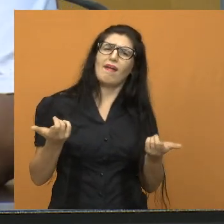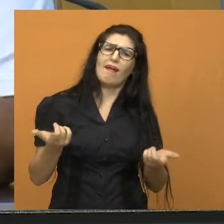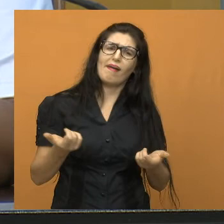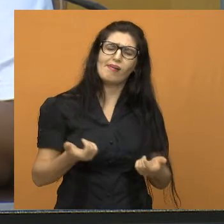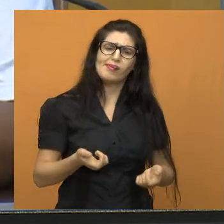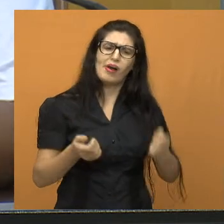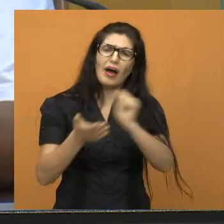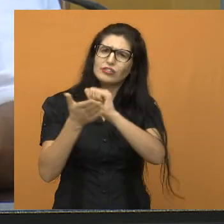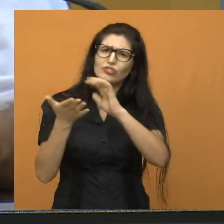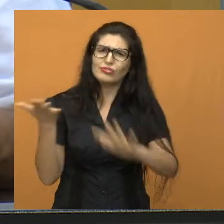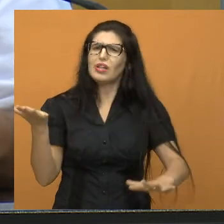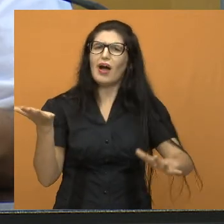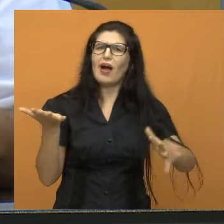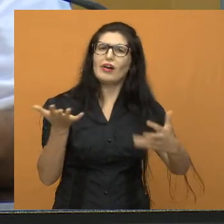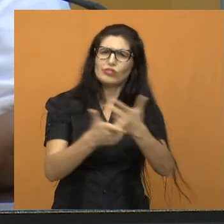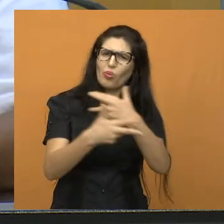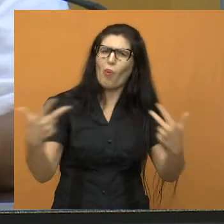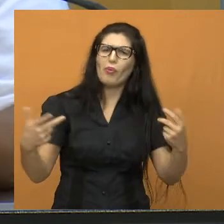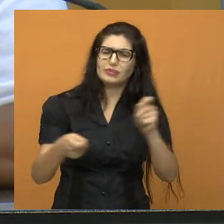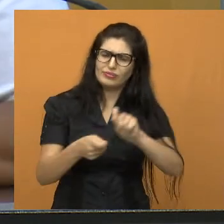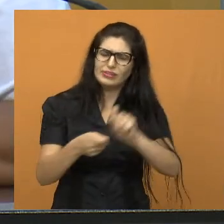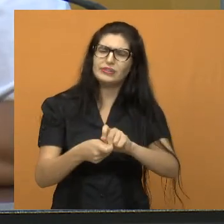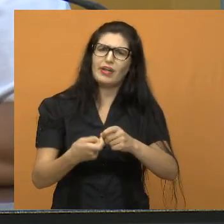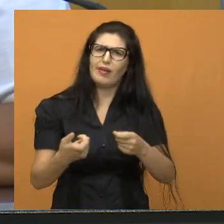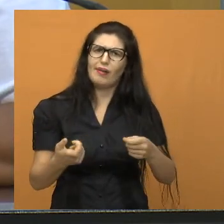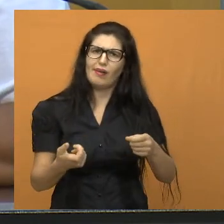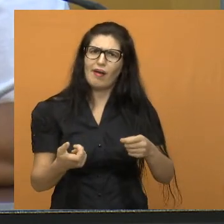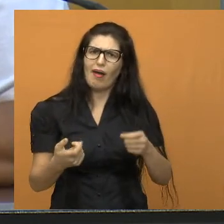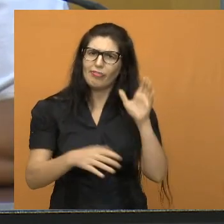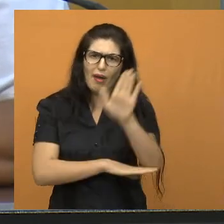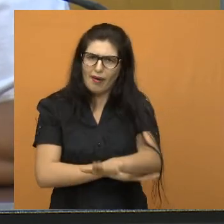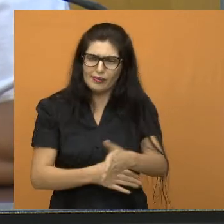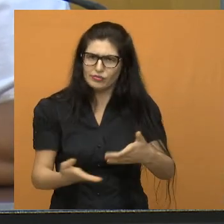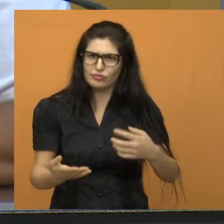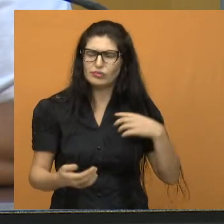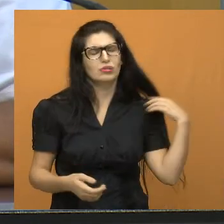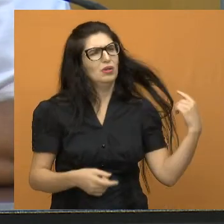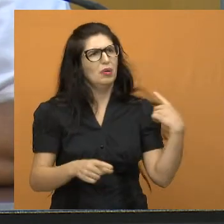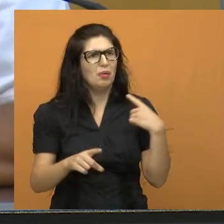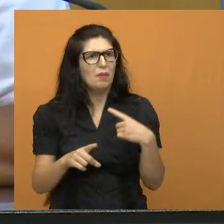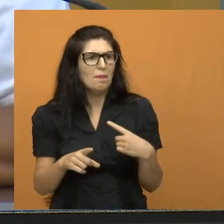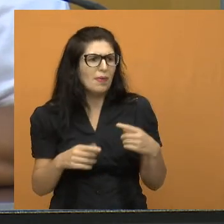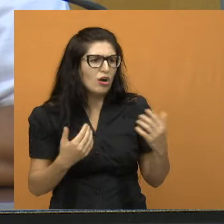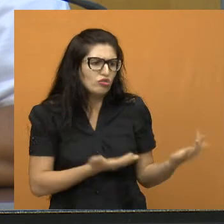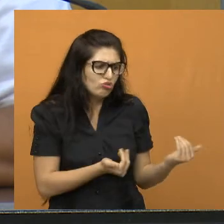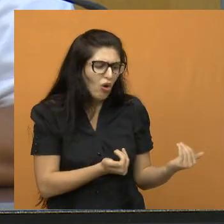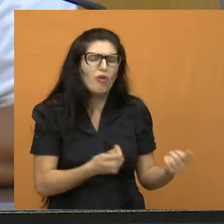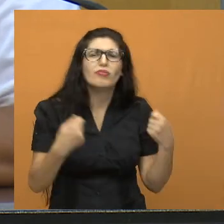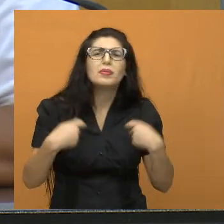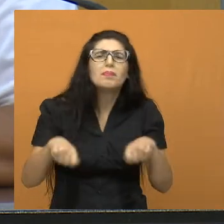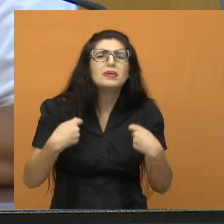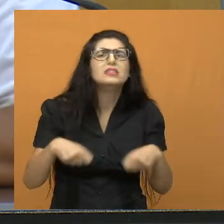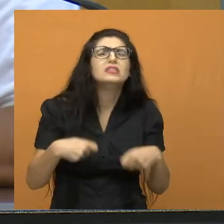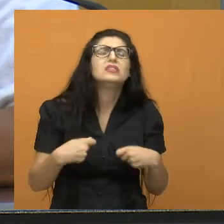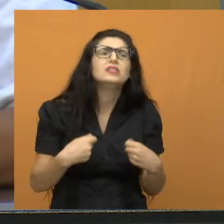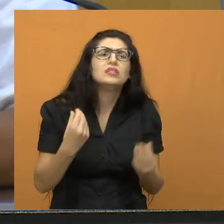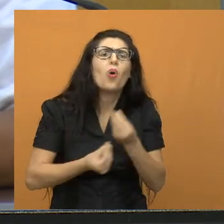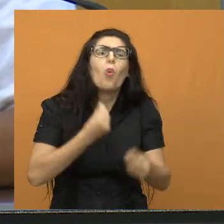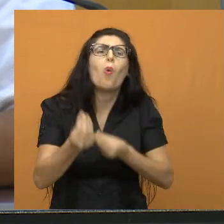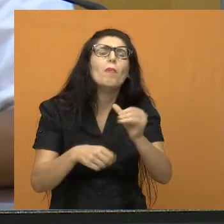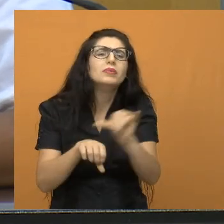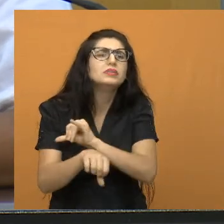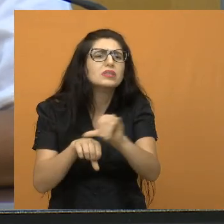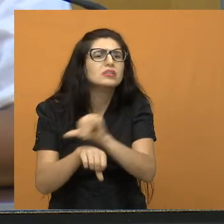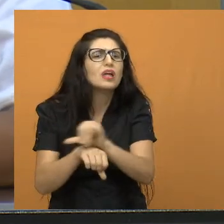nós começarmos a traçar linhas de enfrentamento. Aonde a juventude precisa de serviço?